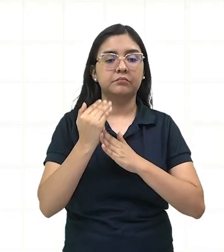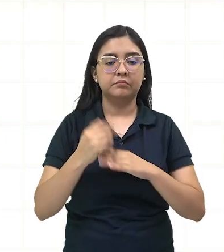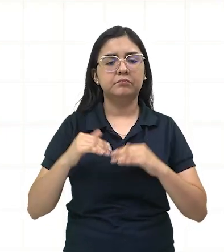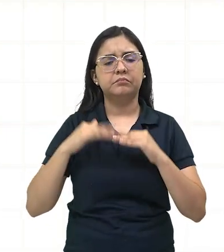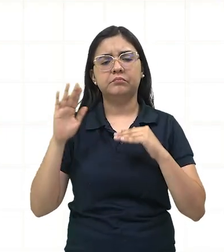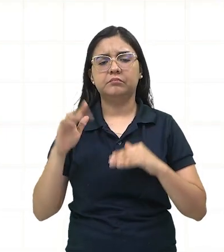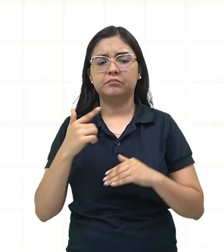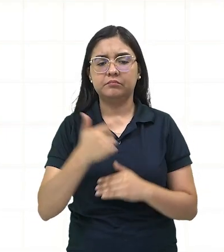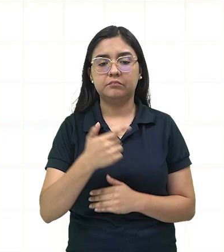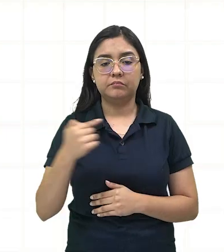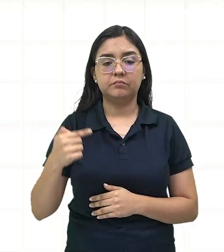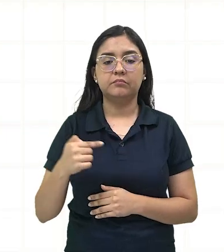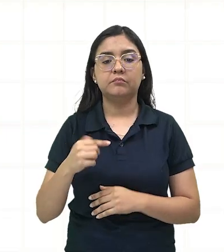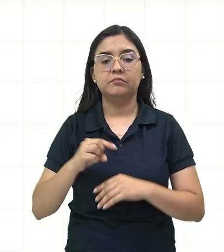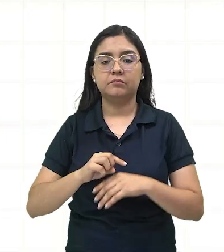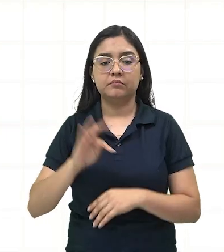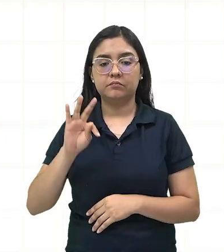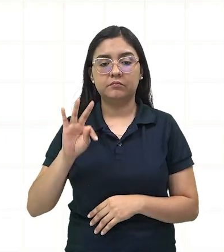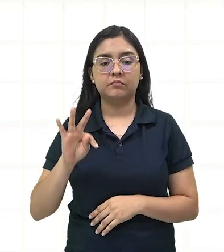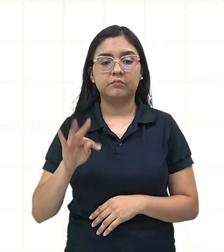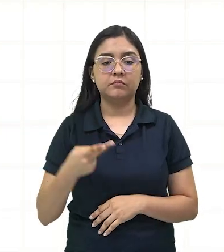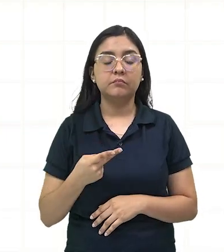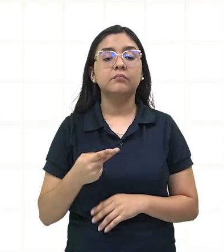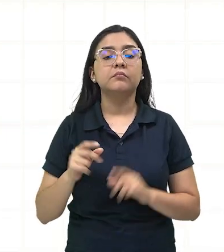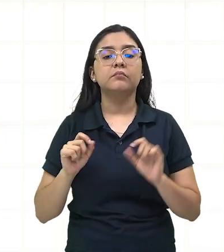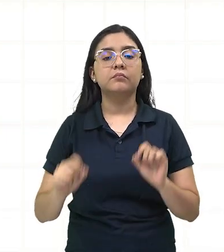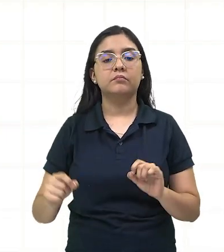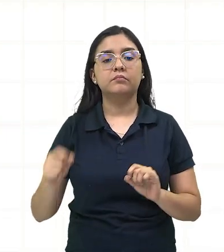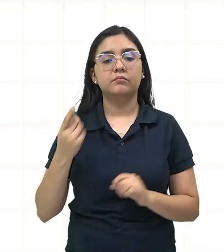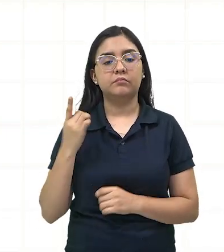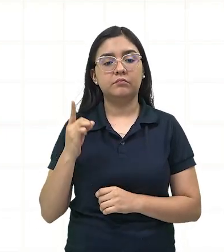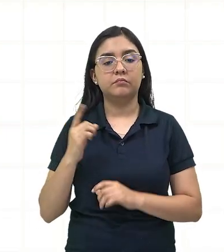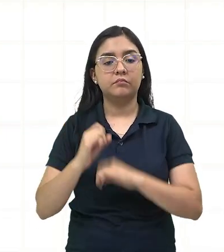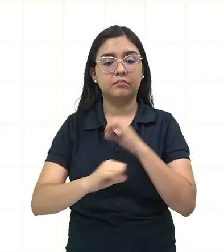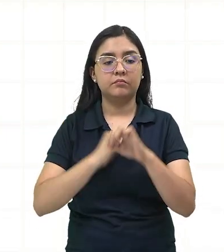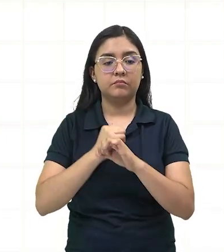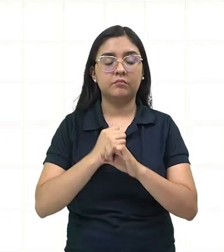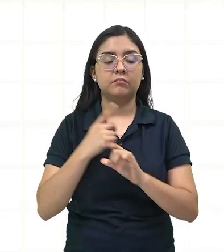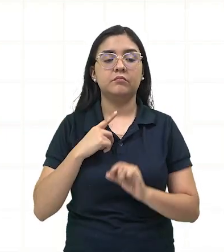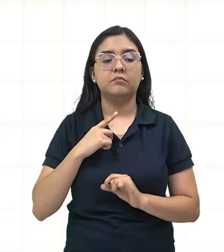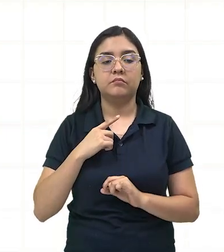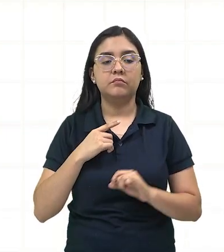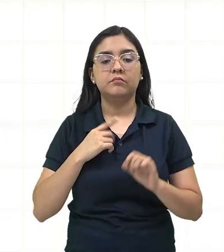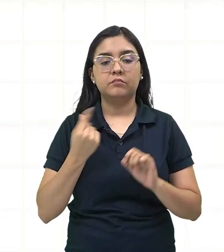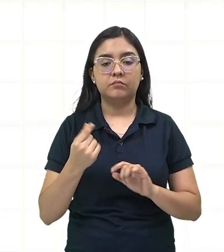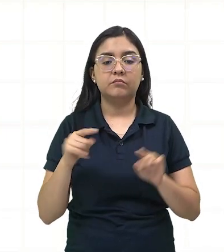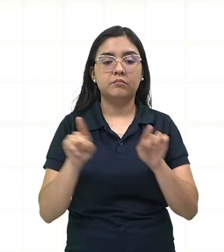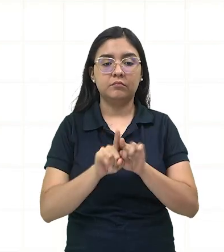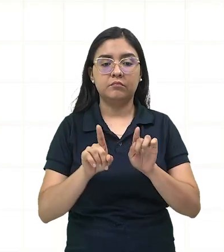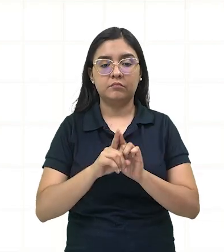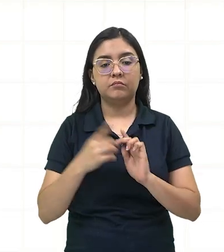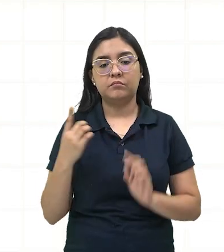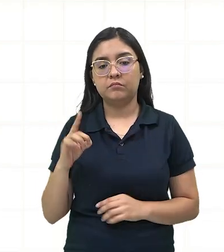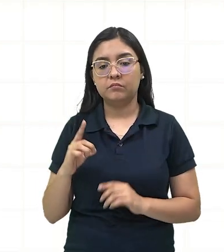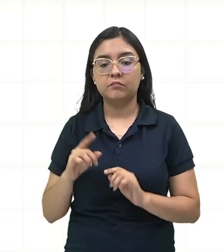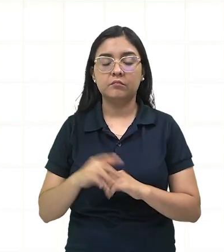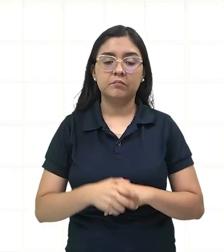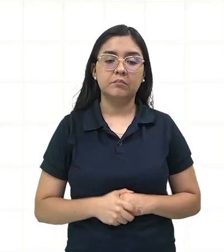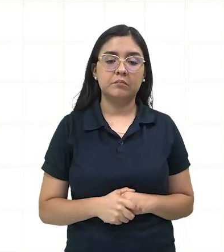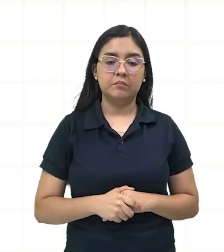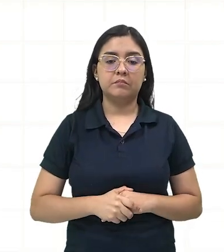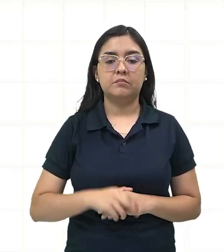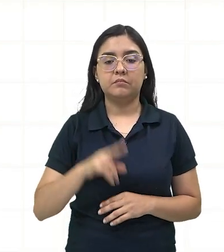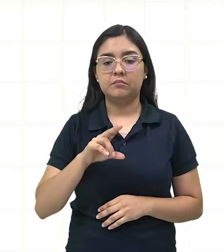de 27 trilhões de dólares ao ano, e a moeda oficial é o dólar dos Estados Unidos, com a